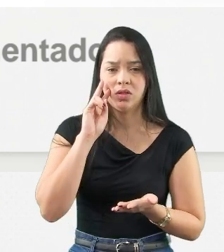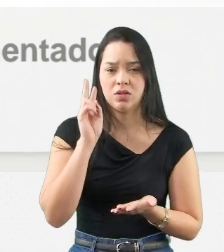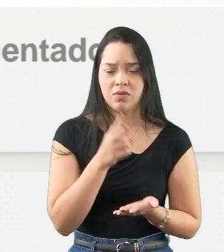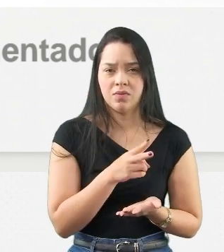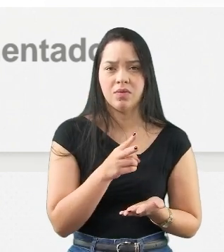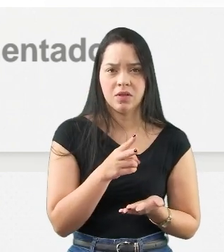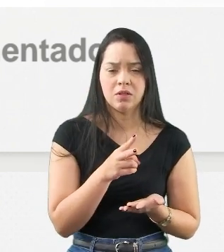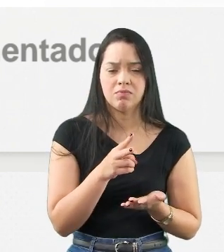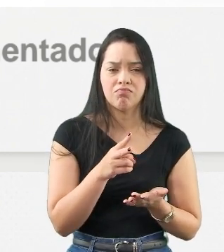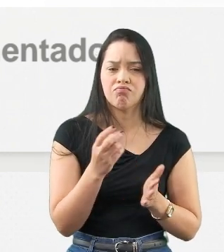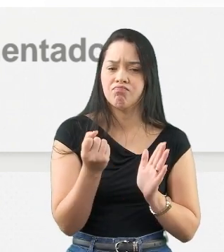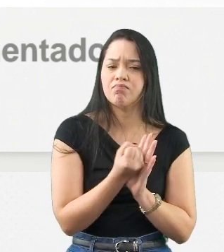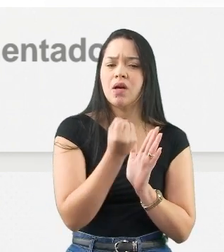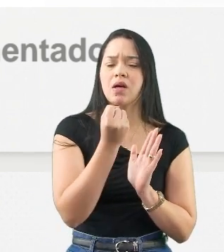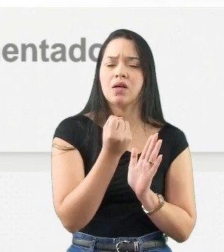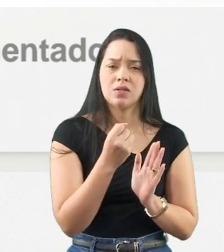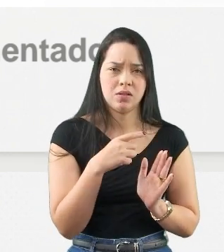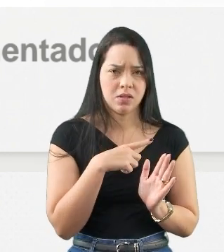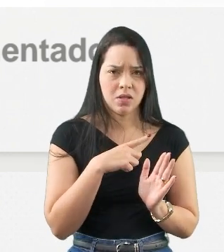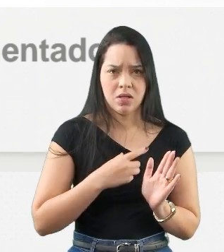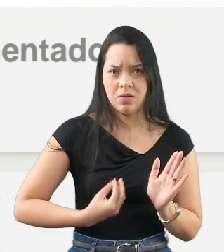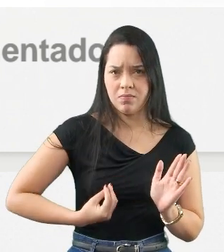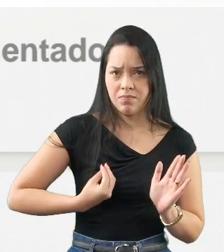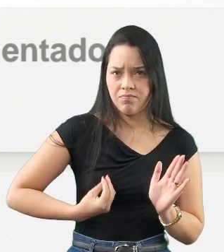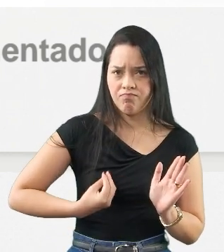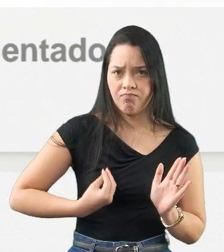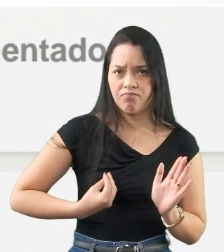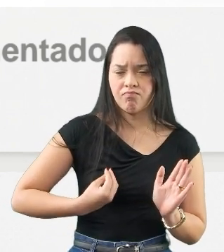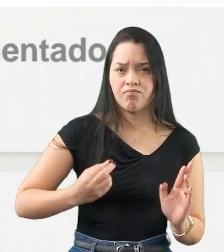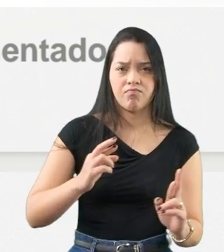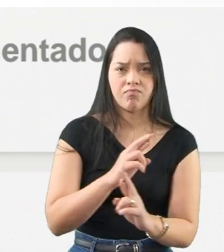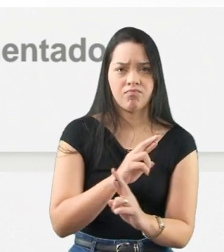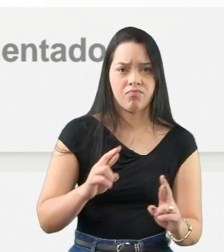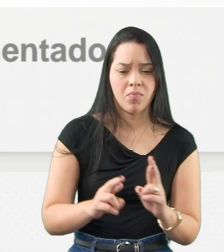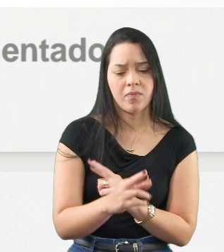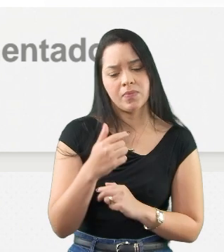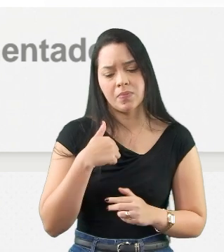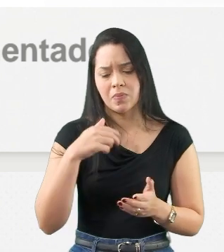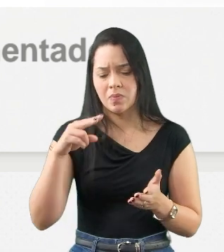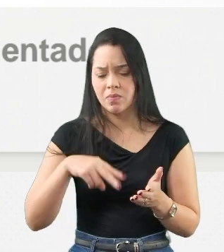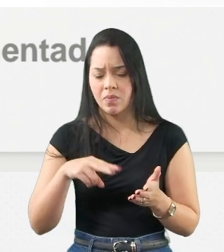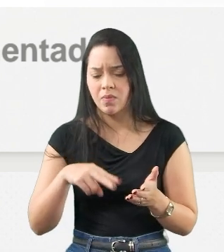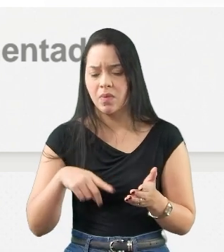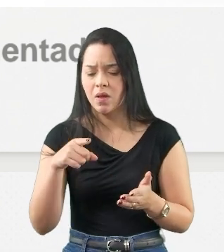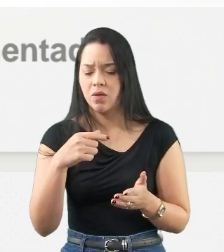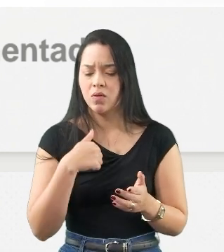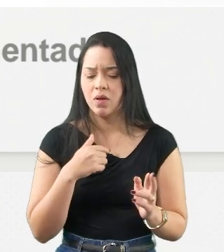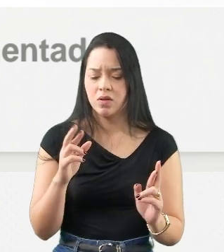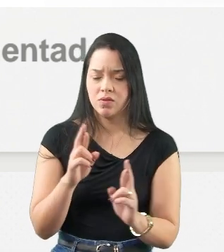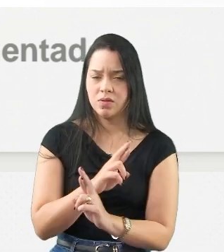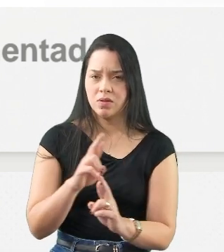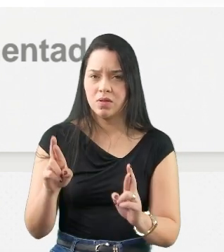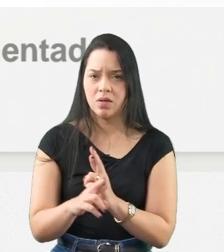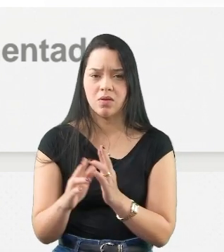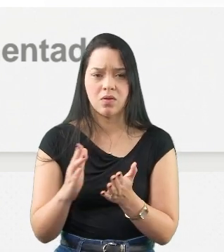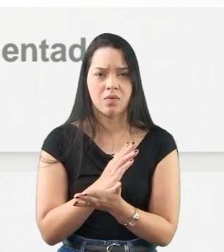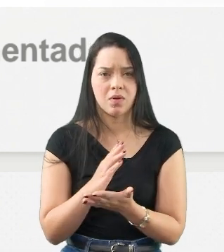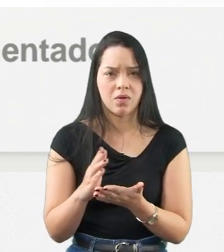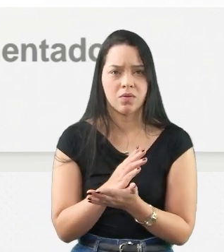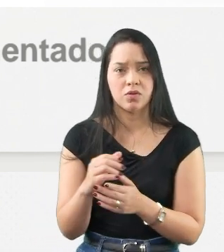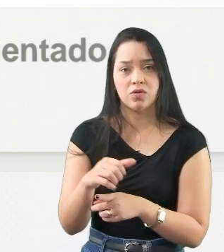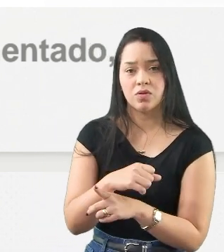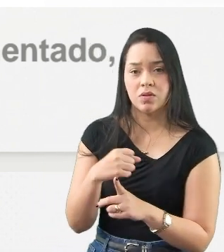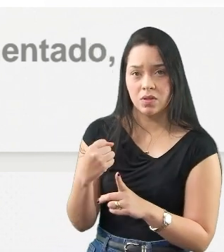mais marcante essa presença de relacionar, né? Eu estou lendo aquilo, eu estou associando com alguma coisa de aspecto